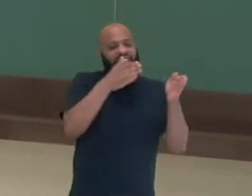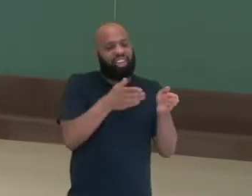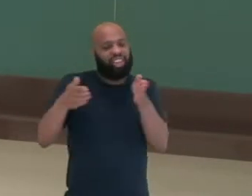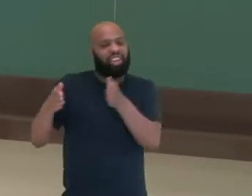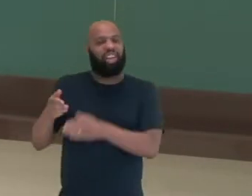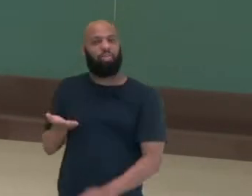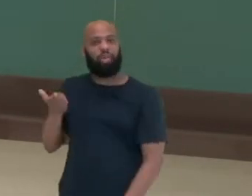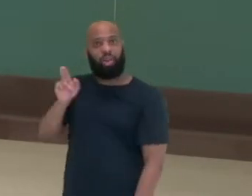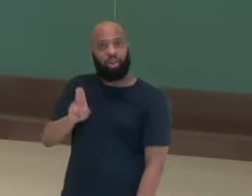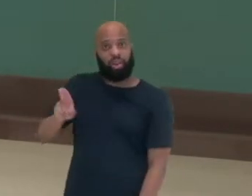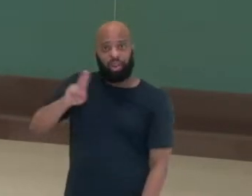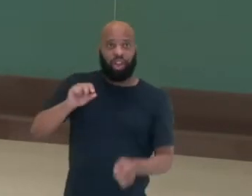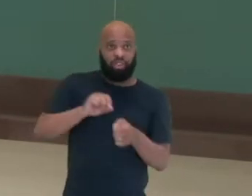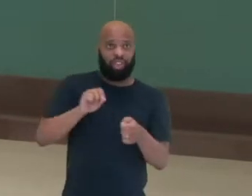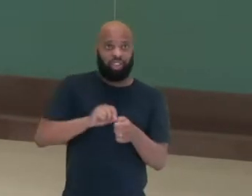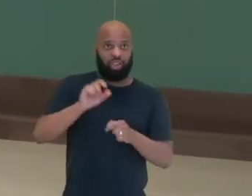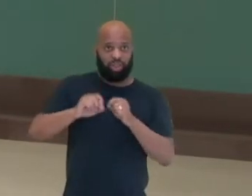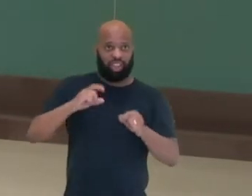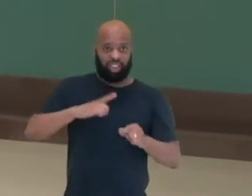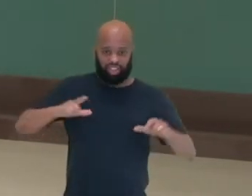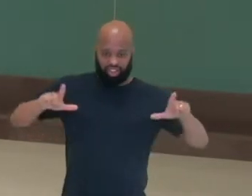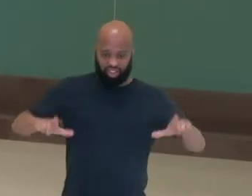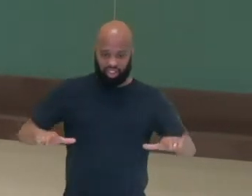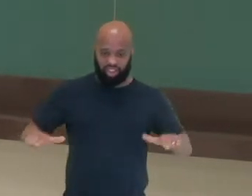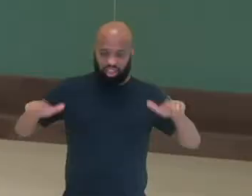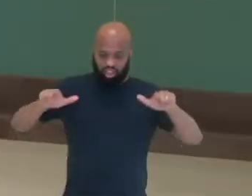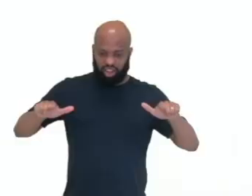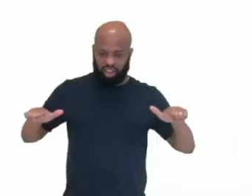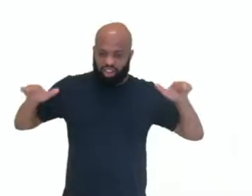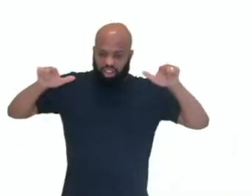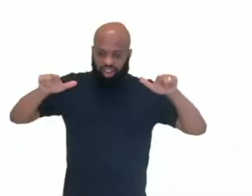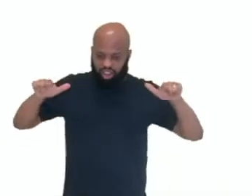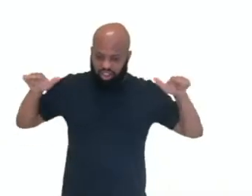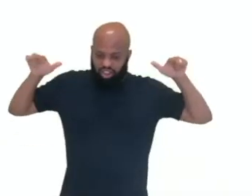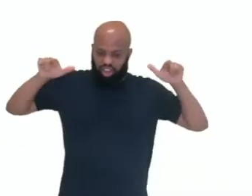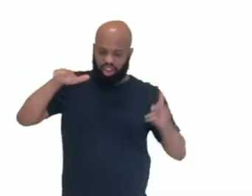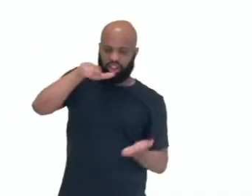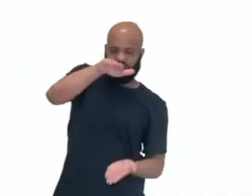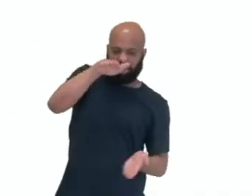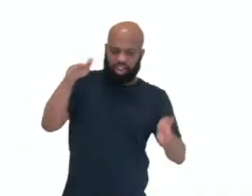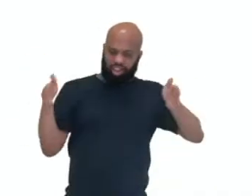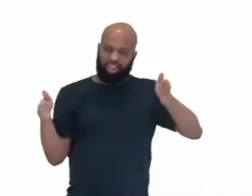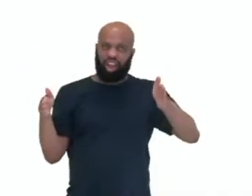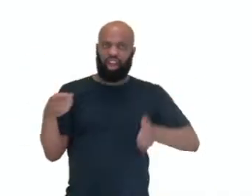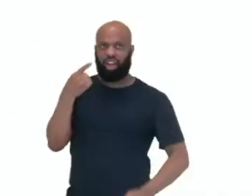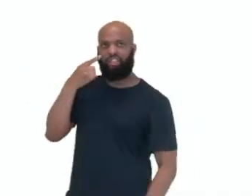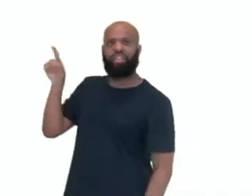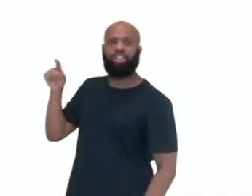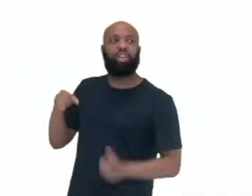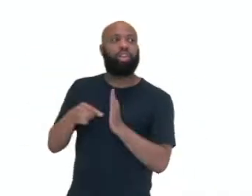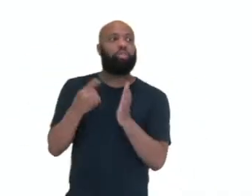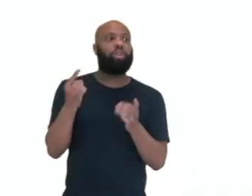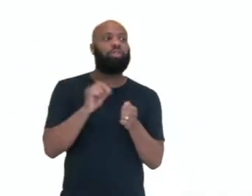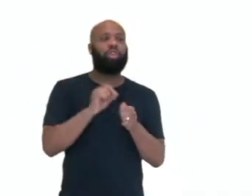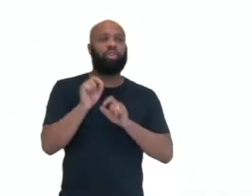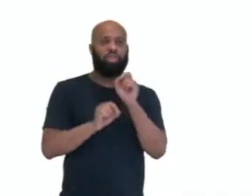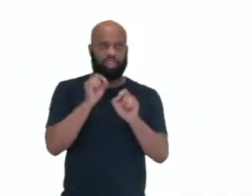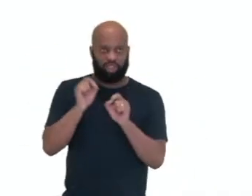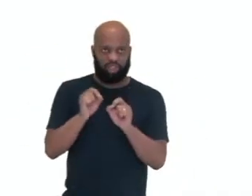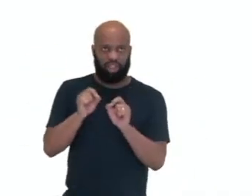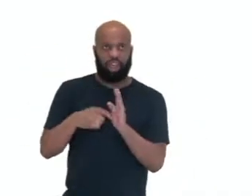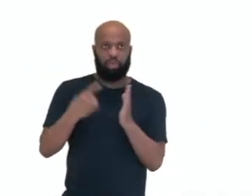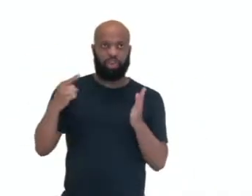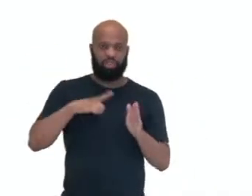ela utilizou para fazer o empilhamento de blocos neste jogo. Então aqui, primeiro, ela fez ali, ó,